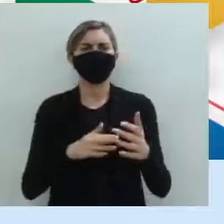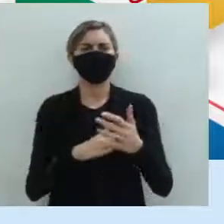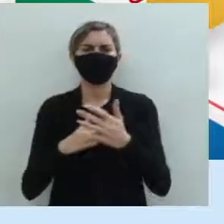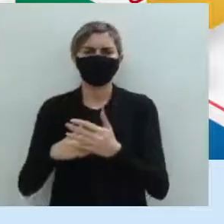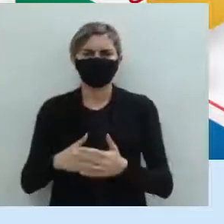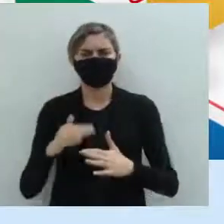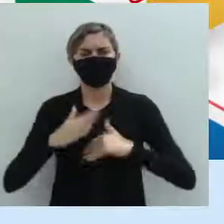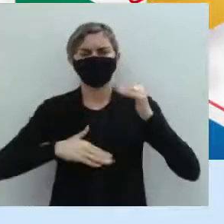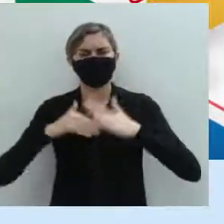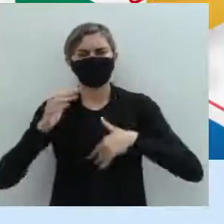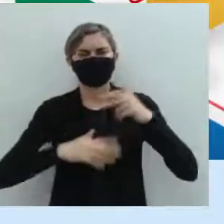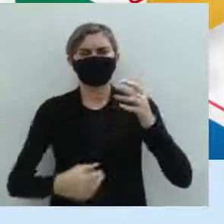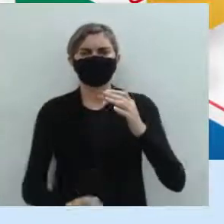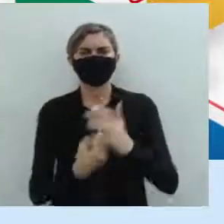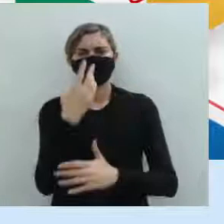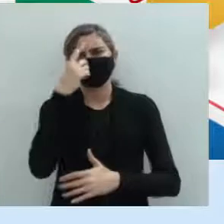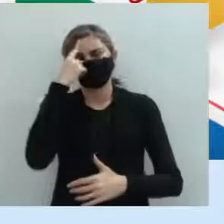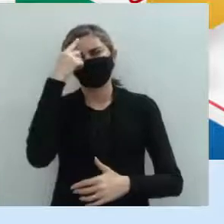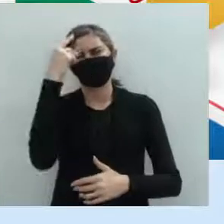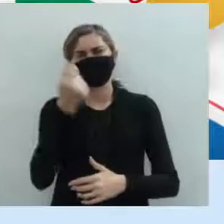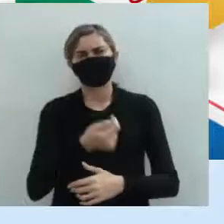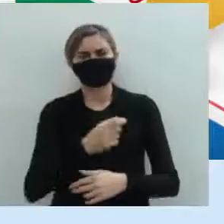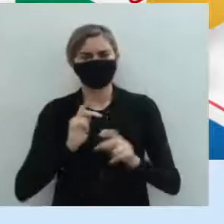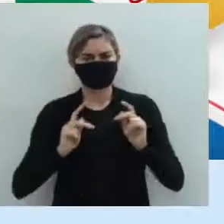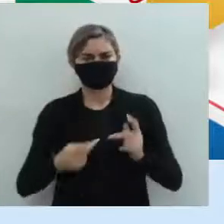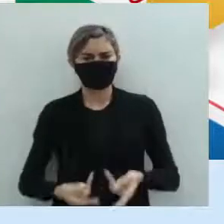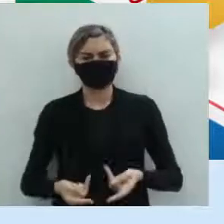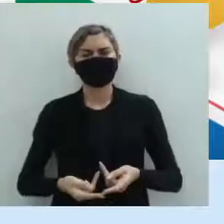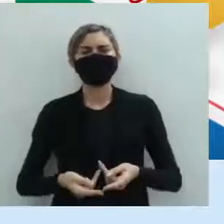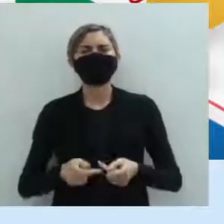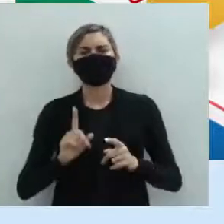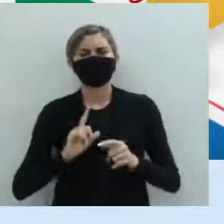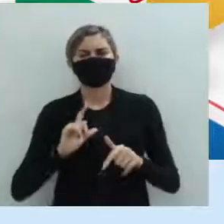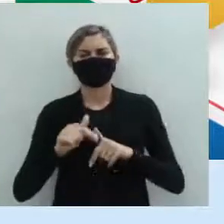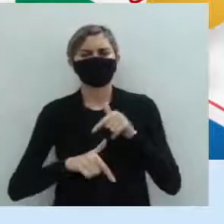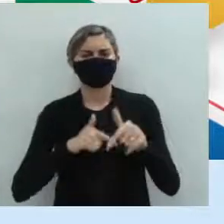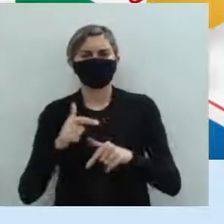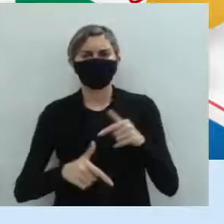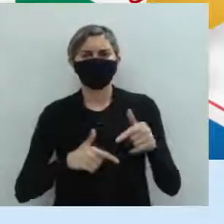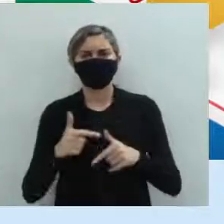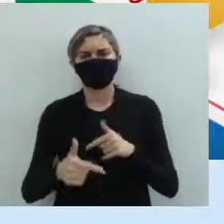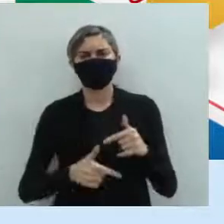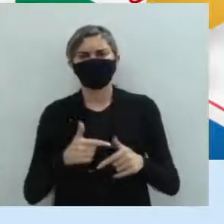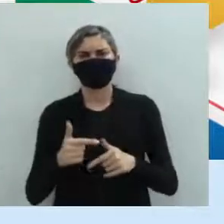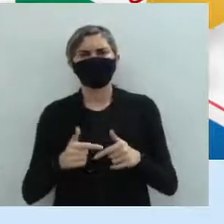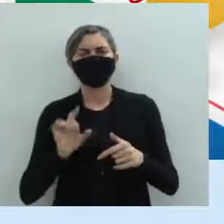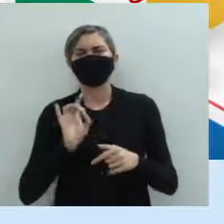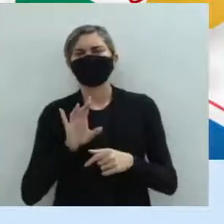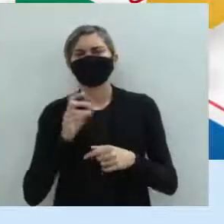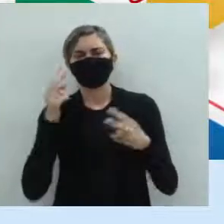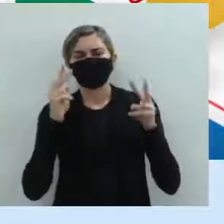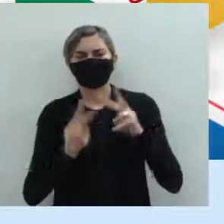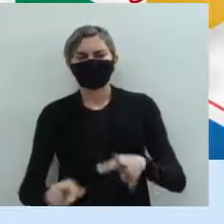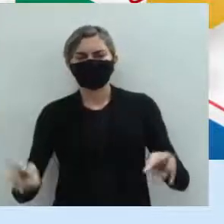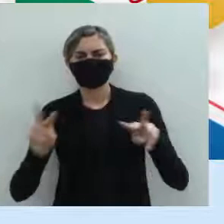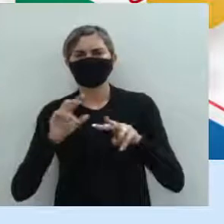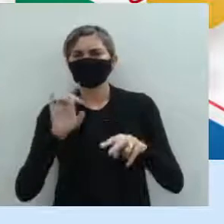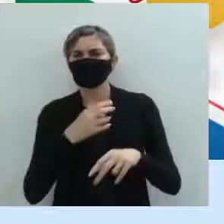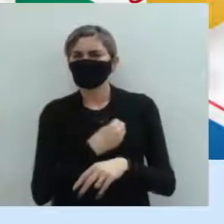limitador da capacidade criativa humana, porque o labor é a atividade mecânica que só visa a